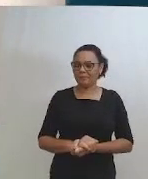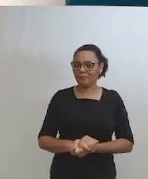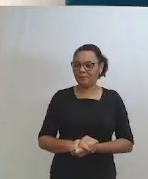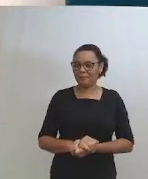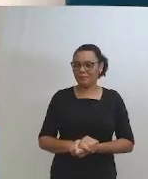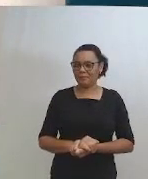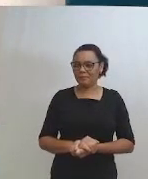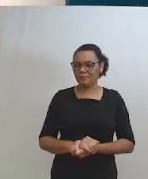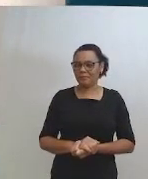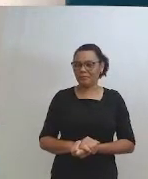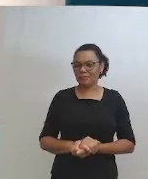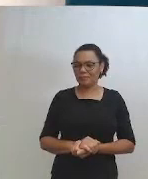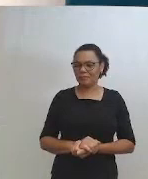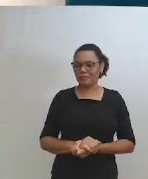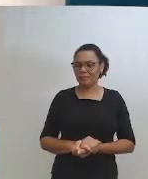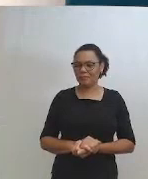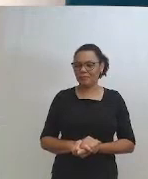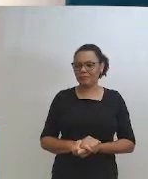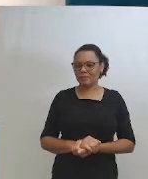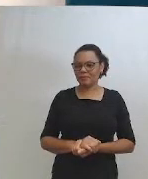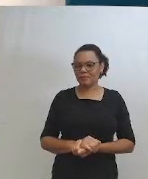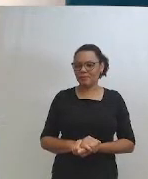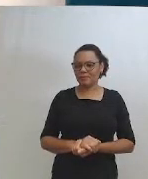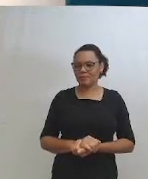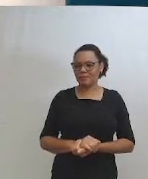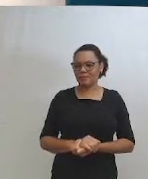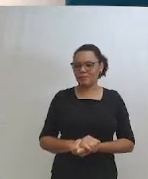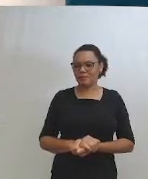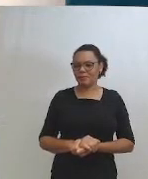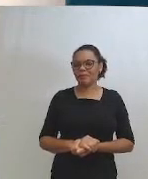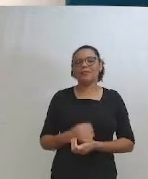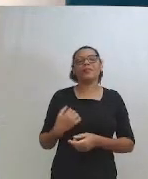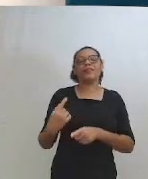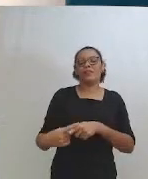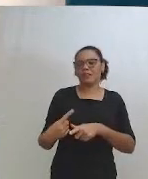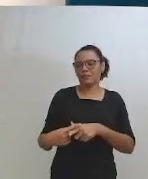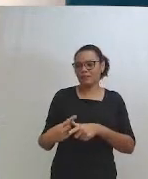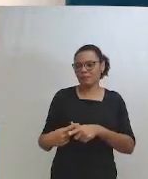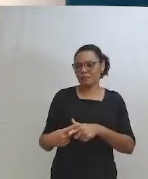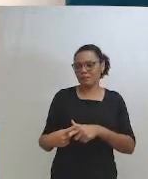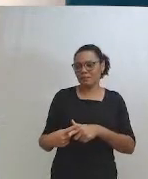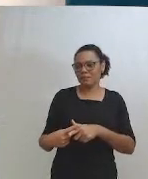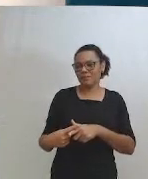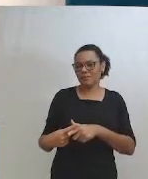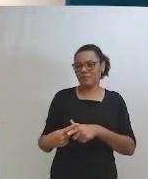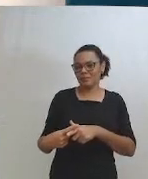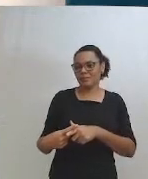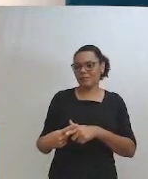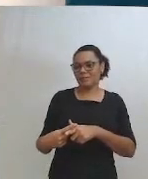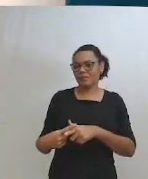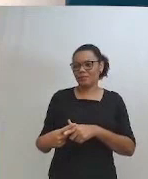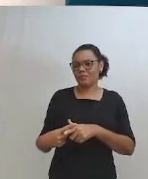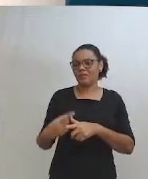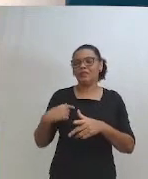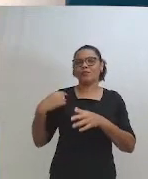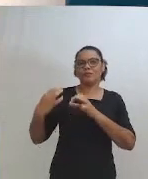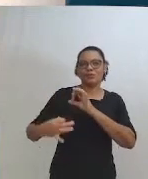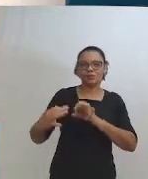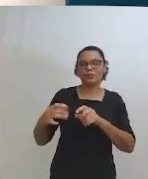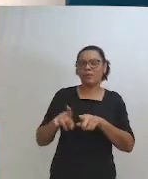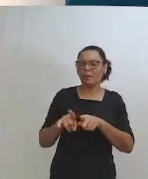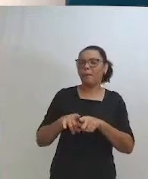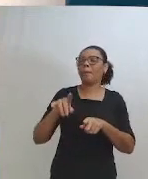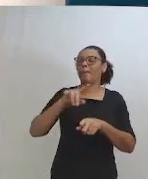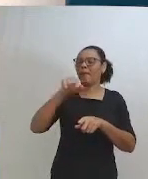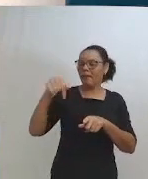né? A sexta sobre a sexta. Até porque a gente vê essas processos de tudo, né? Eu faço sessão aqui, mas os processos a gente vê,